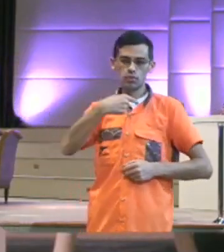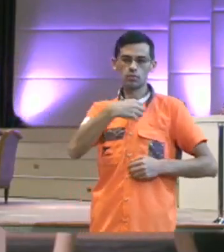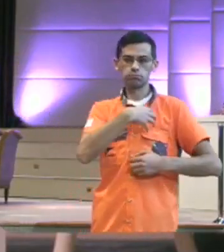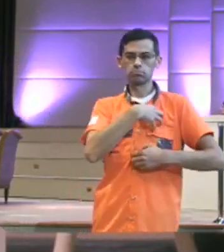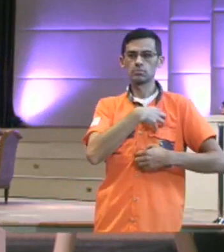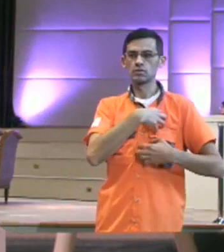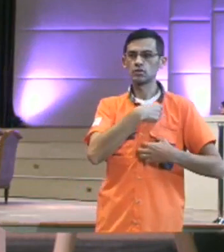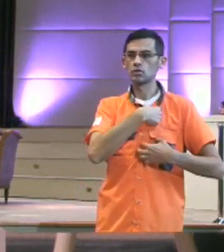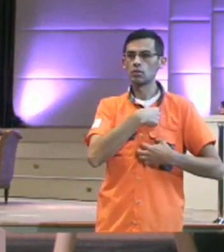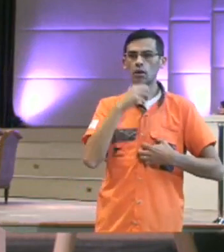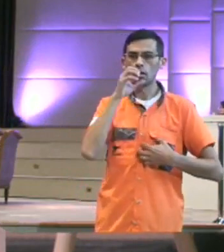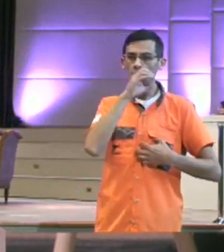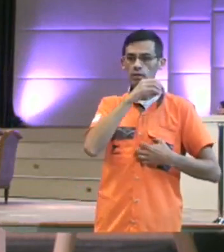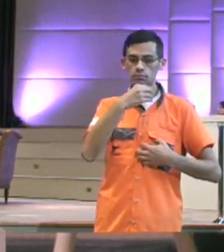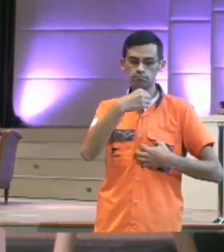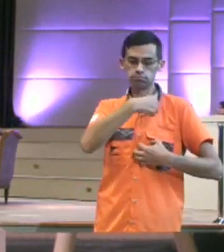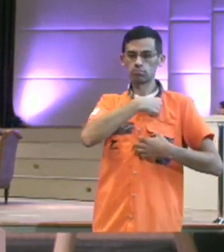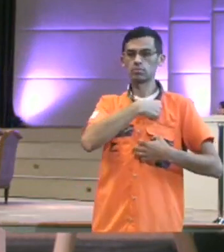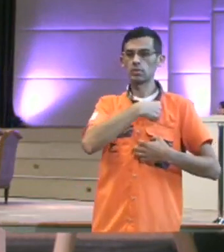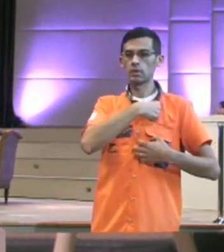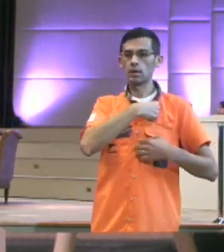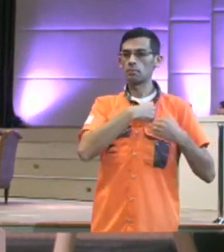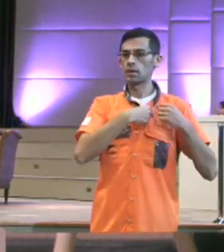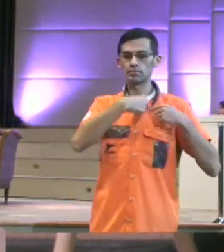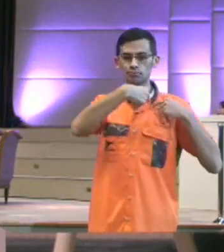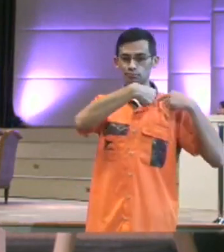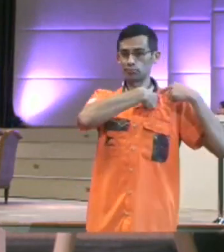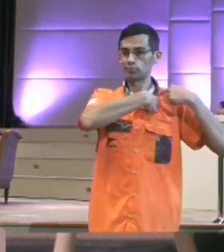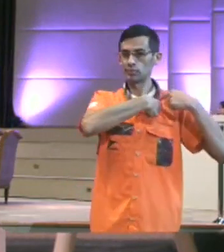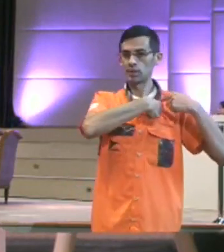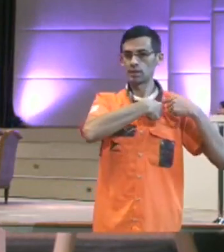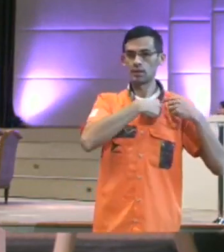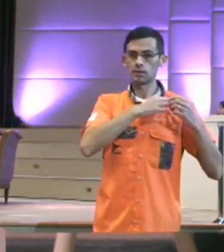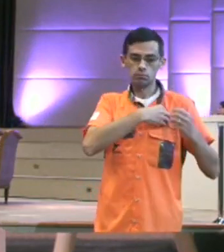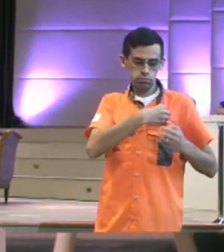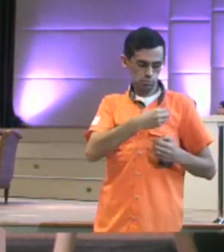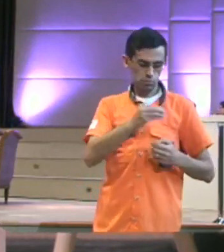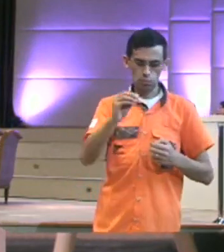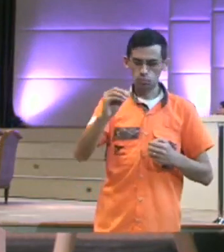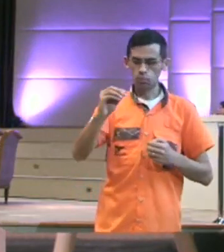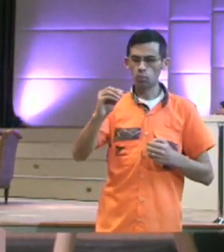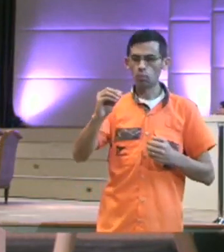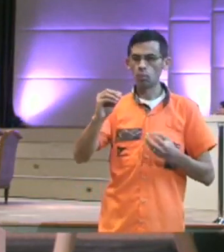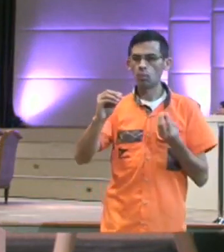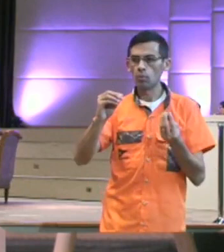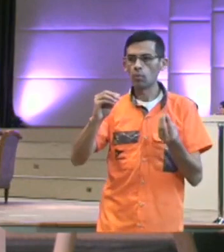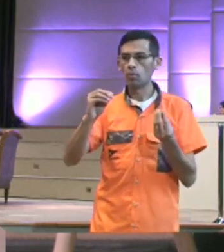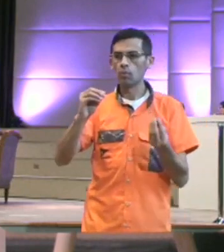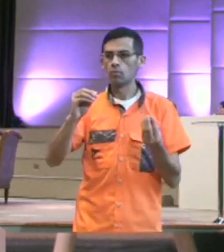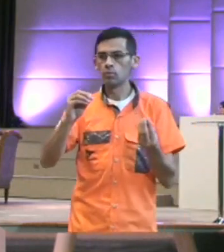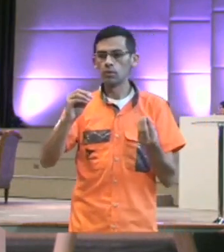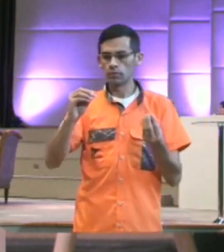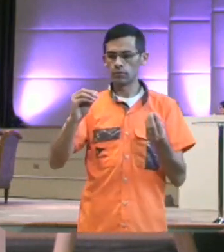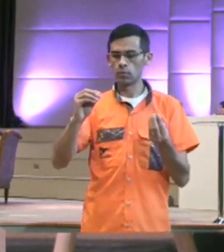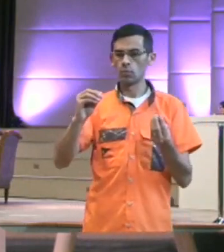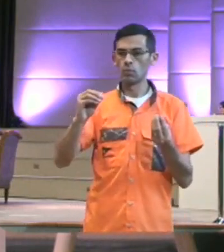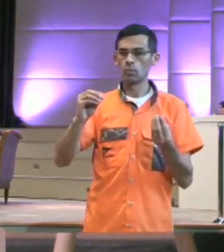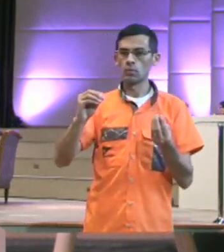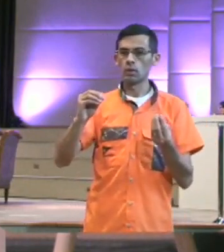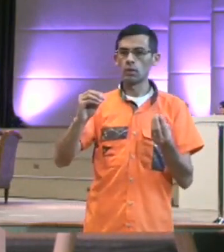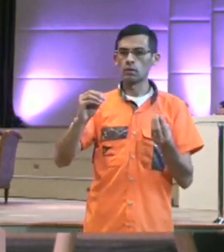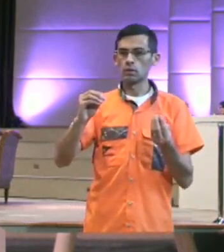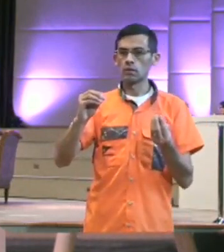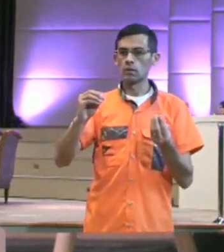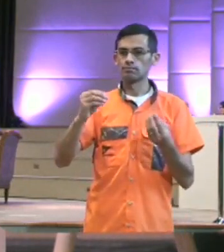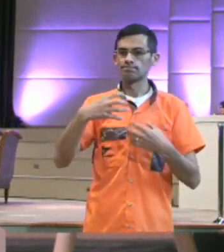projétil de uma bala perdida que bateu no peito e não teve força para entrar dentro dele. E quando ele viu a bala